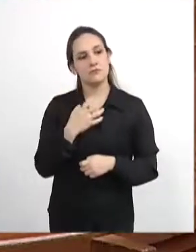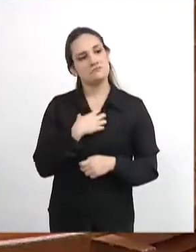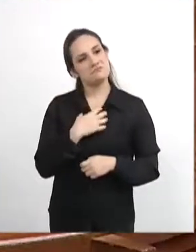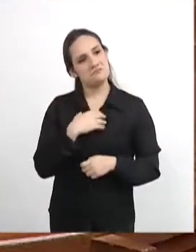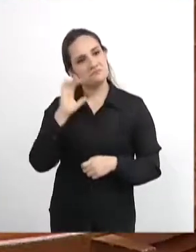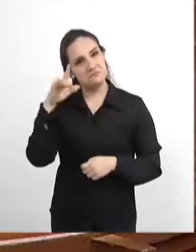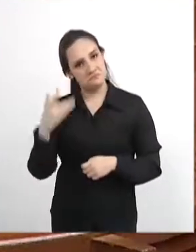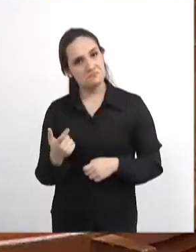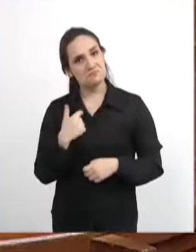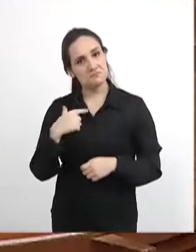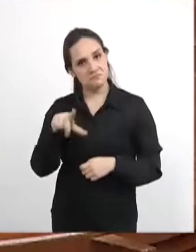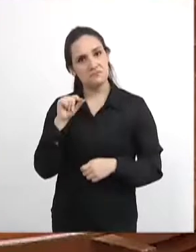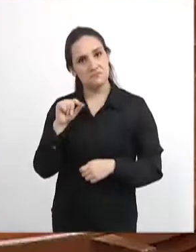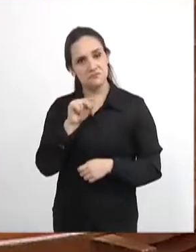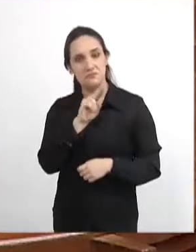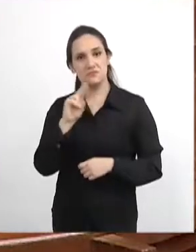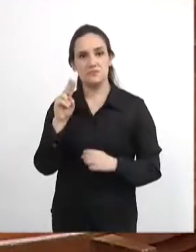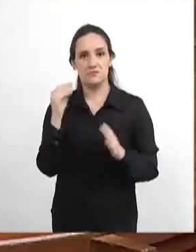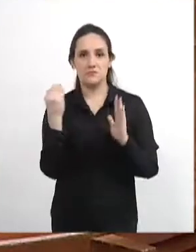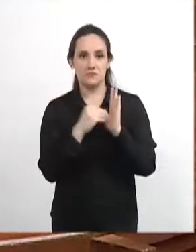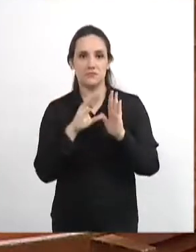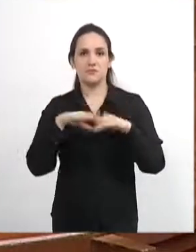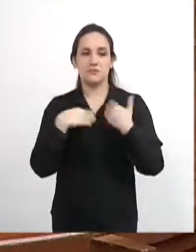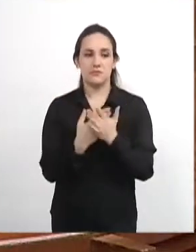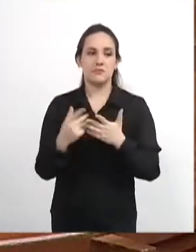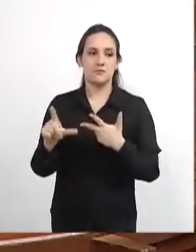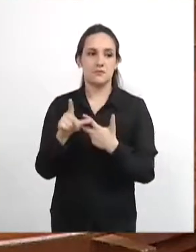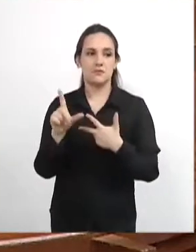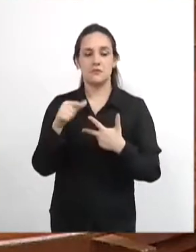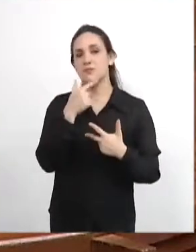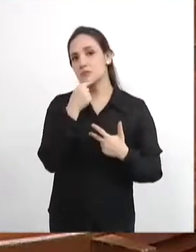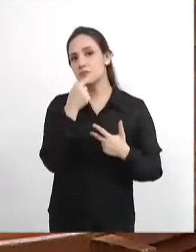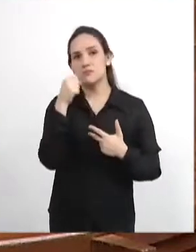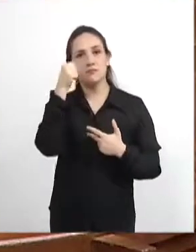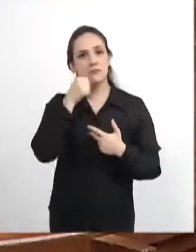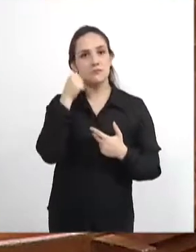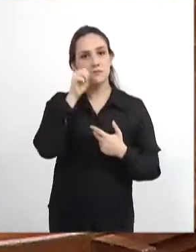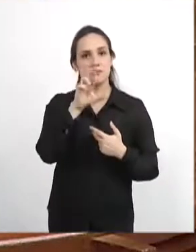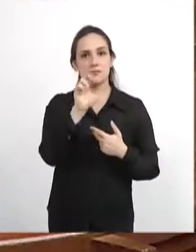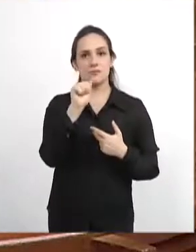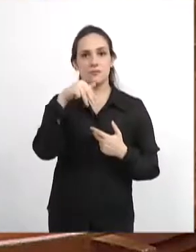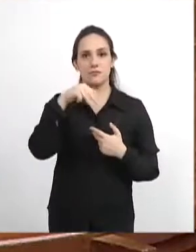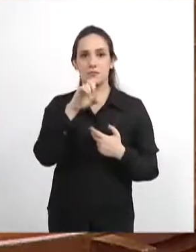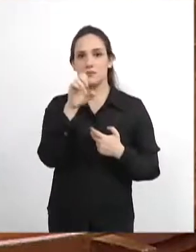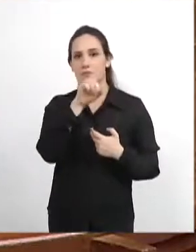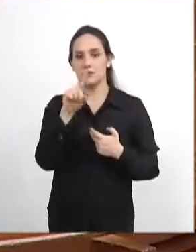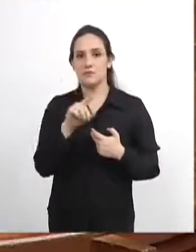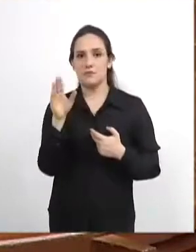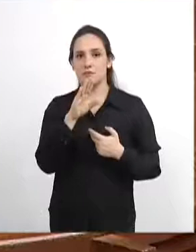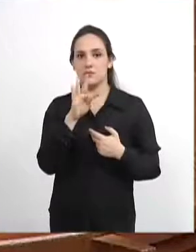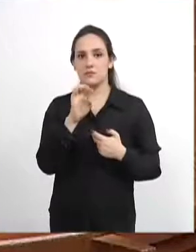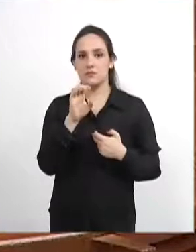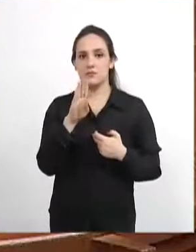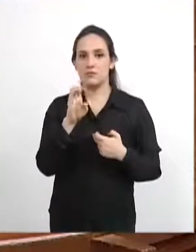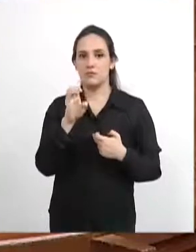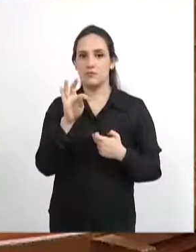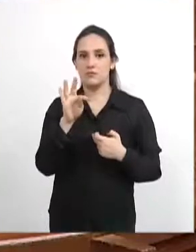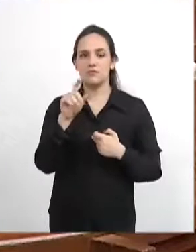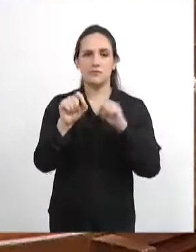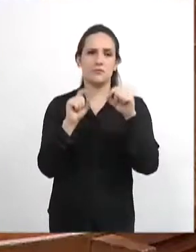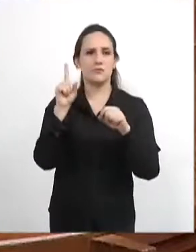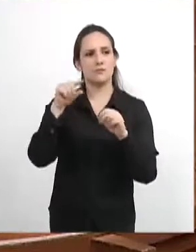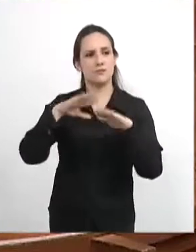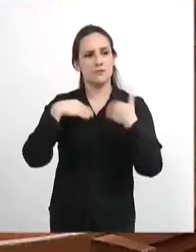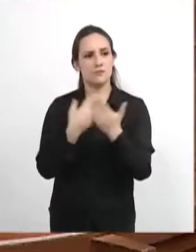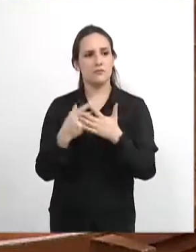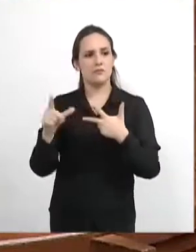dar o nome, né, através de um projeto de resolução, ao senador Rames Tebet, que falava à época, a escola do Legislativo, essa